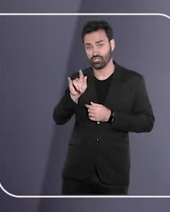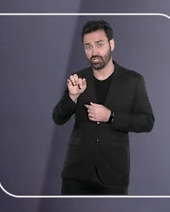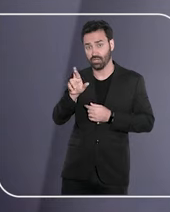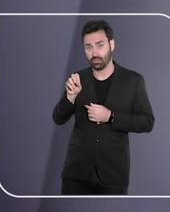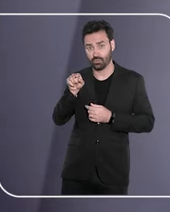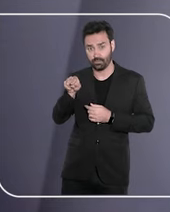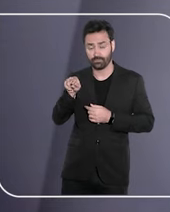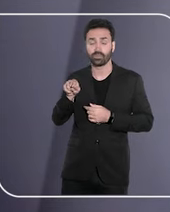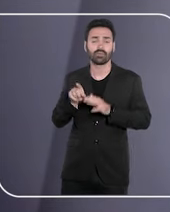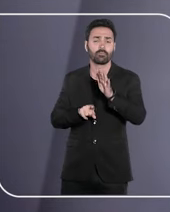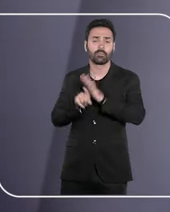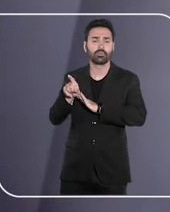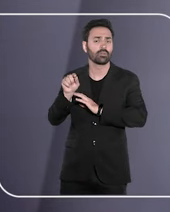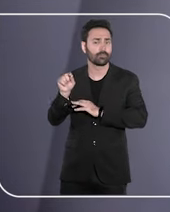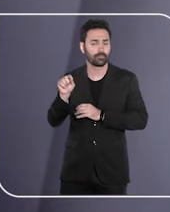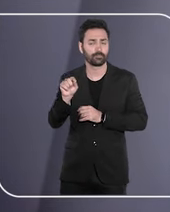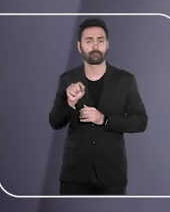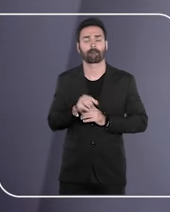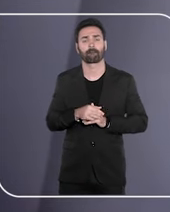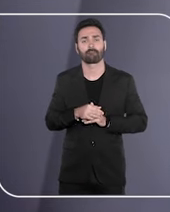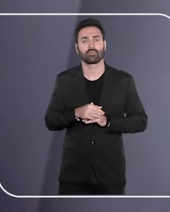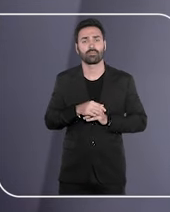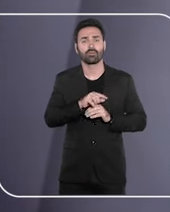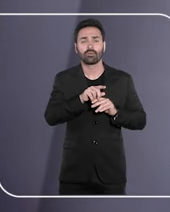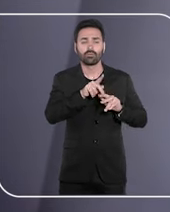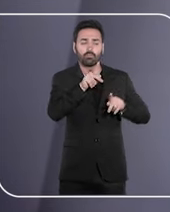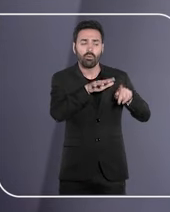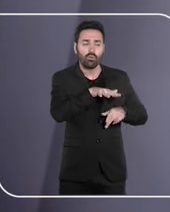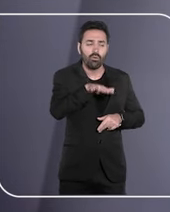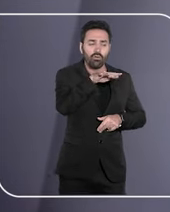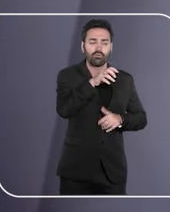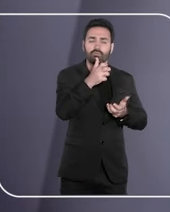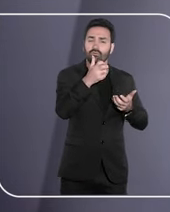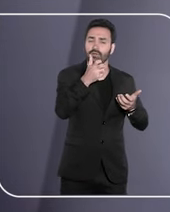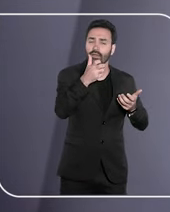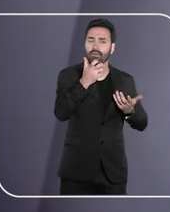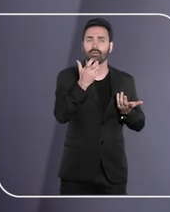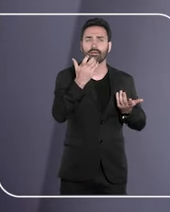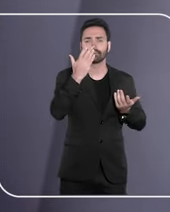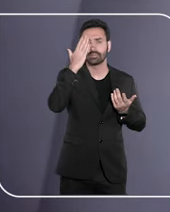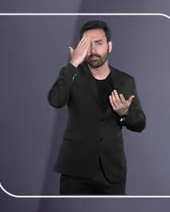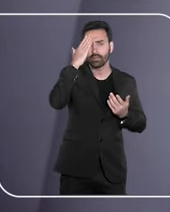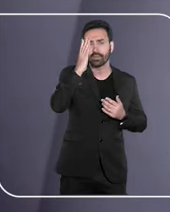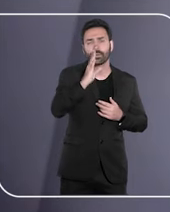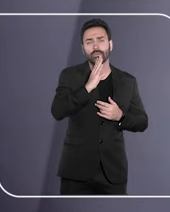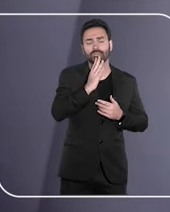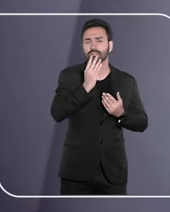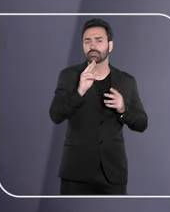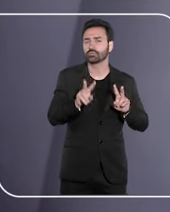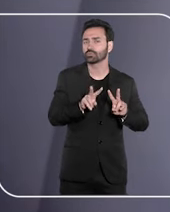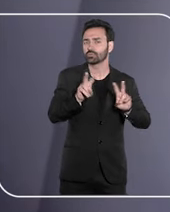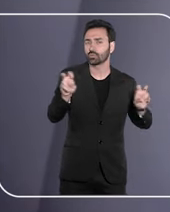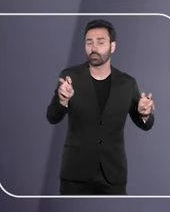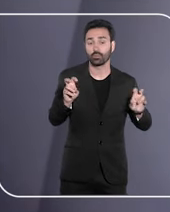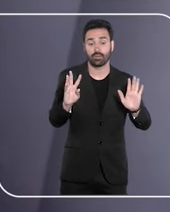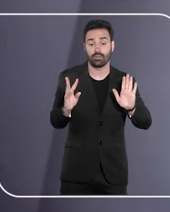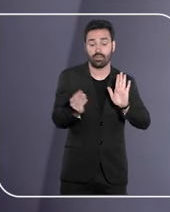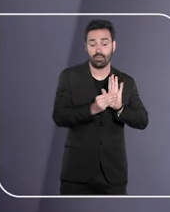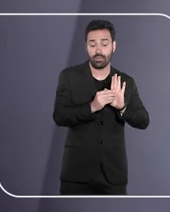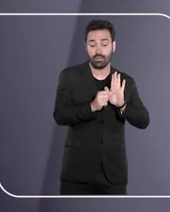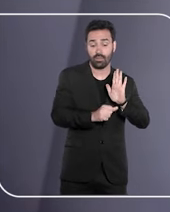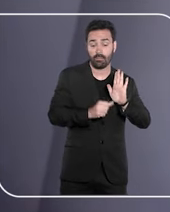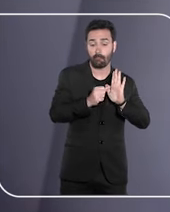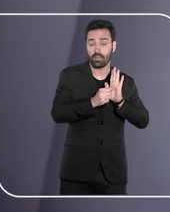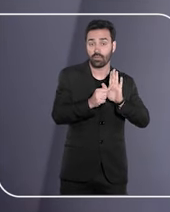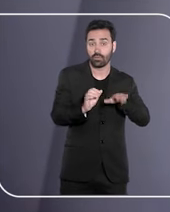do público que ainda querem se familiarizar mais com essa emenda constitucional que trouxe o filtro da